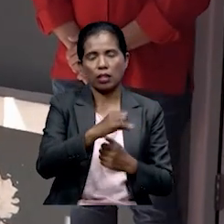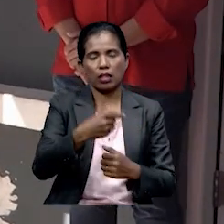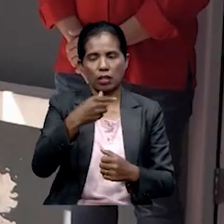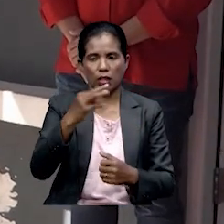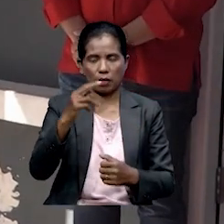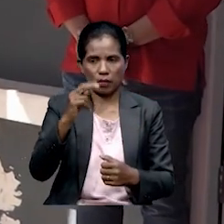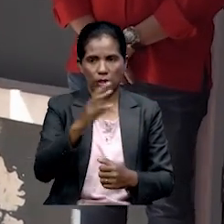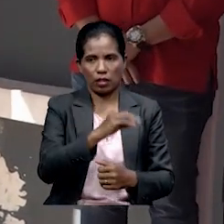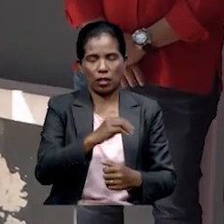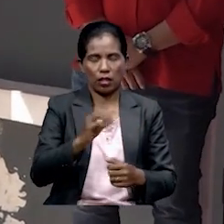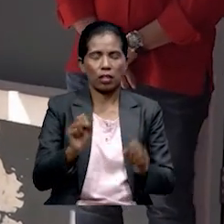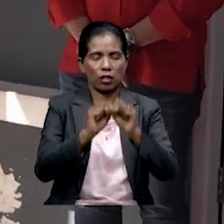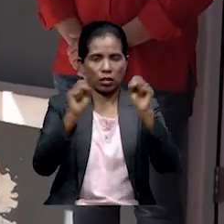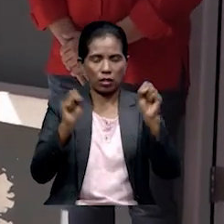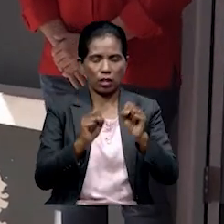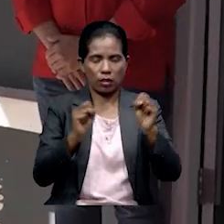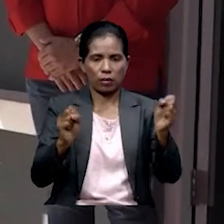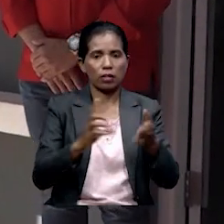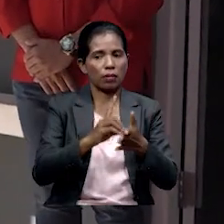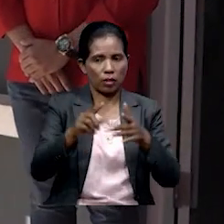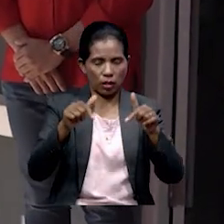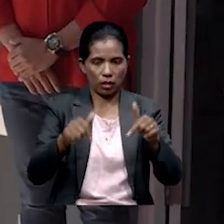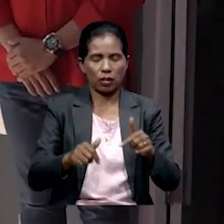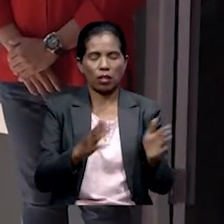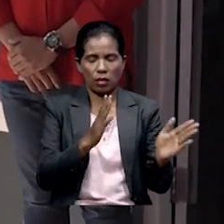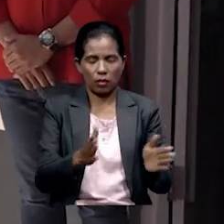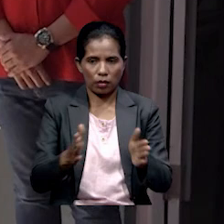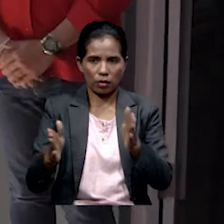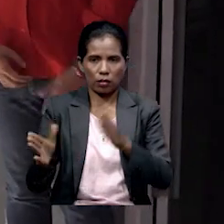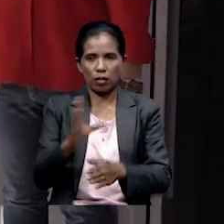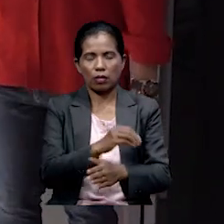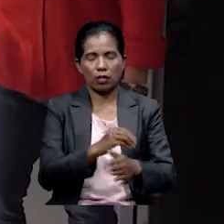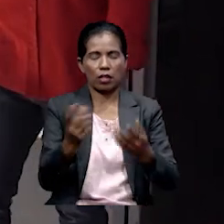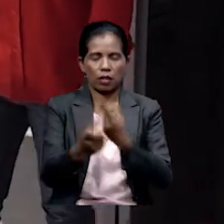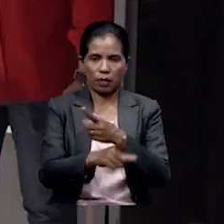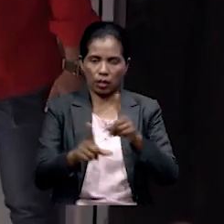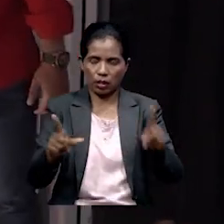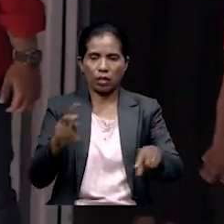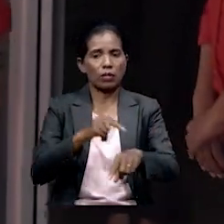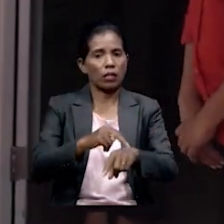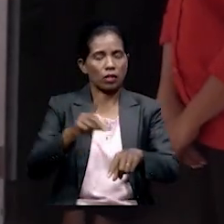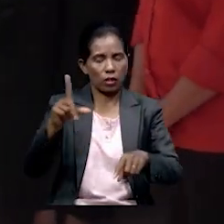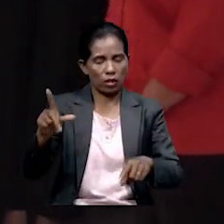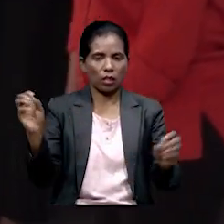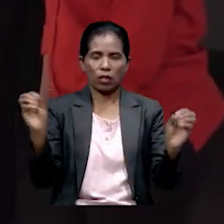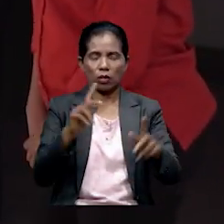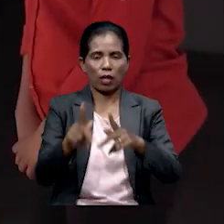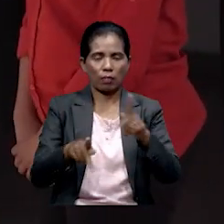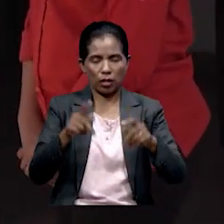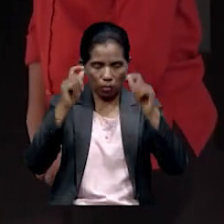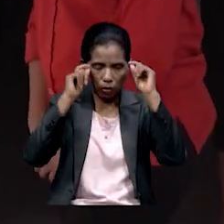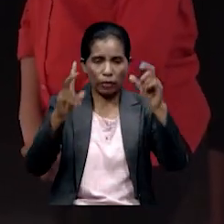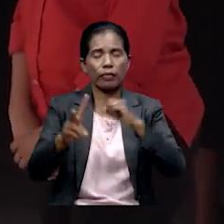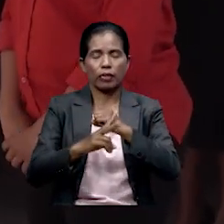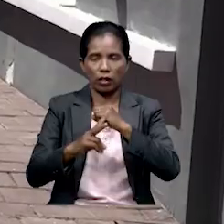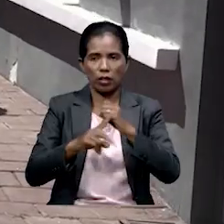Bebora, sábado fim de semana foi na Laix Nehateten, e a processo Luta pela Libertação Nacional, Laos, Timor-Andet, sai vítima, mas